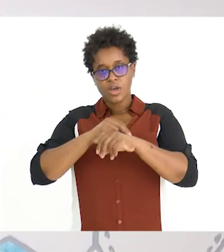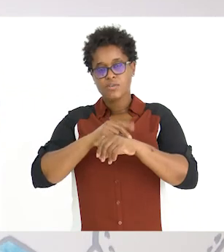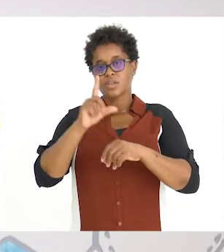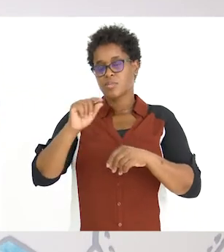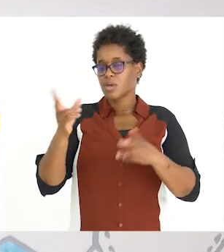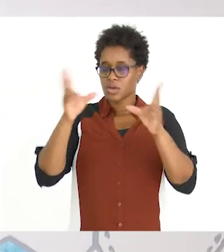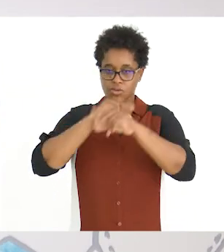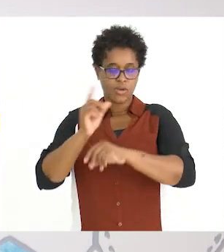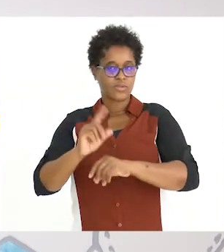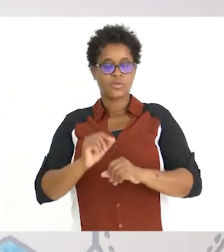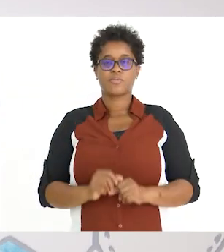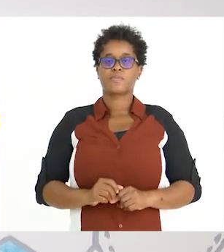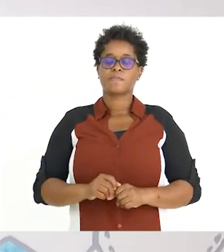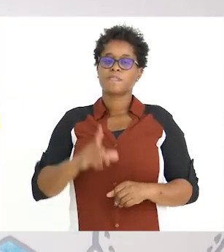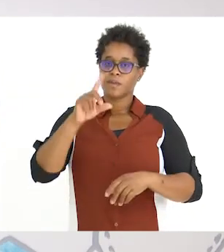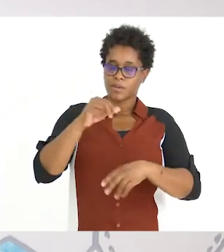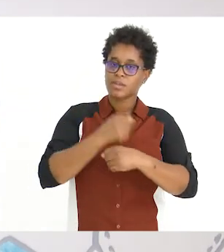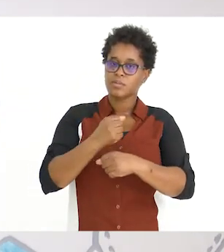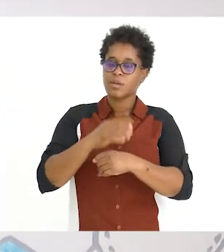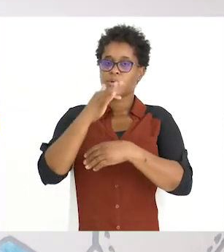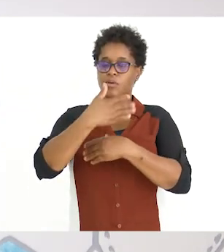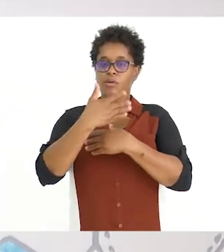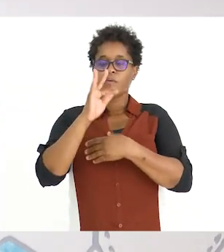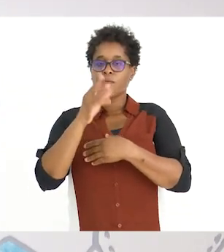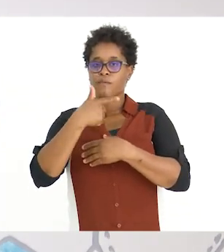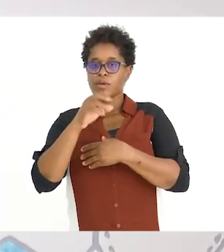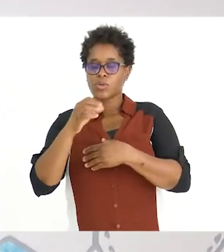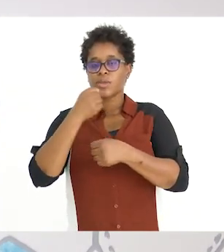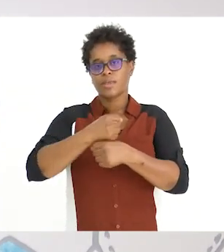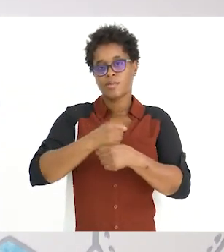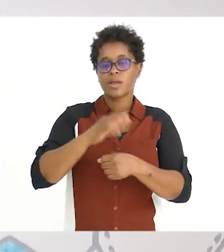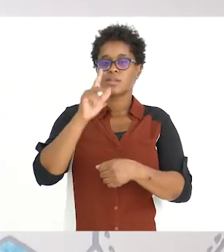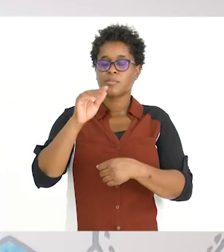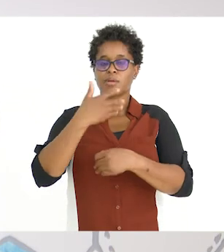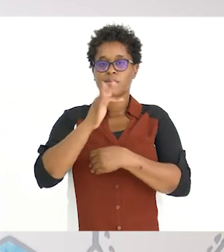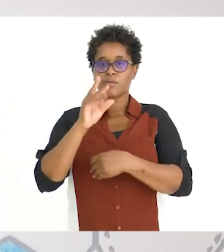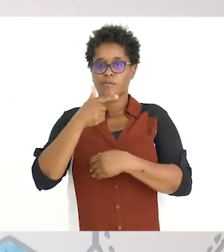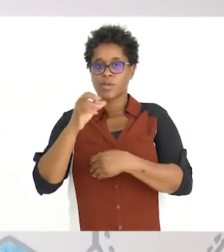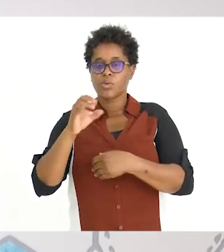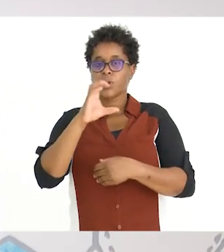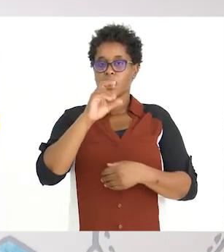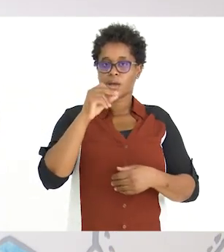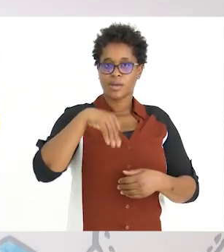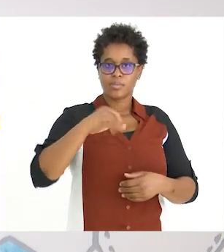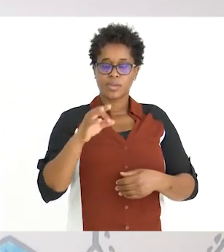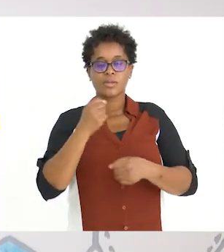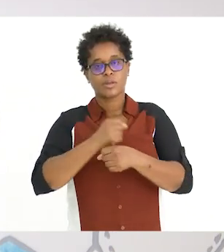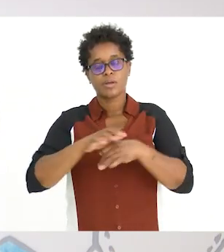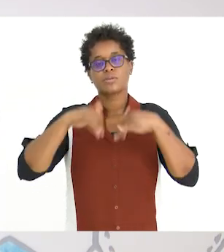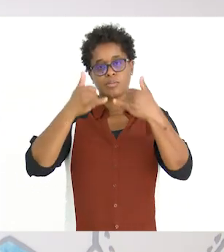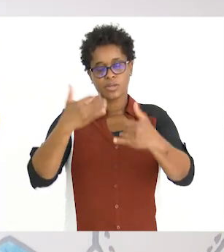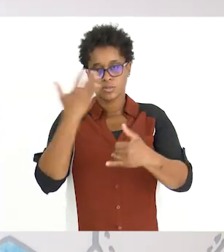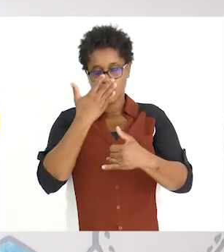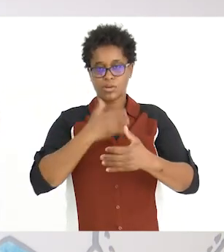não renováveis. Vimos o fator trabalho e o fator capital, que vamos ver na próxima aula.